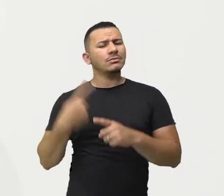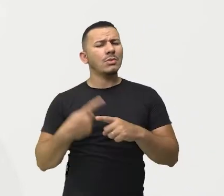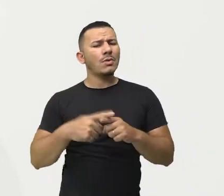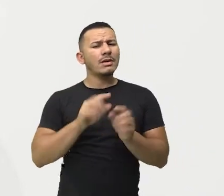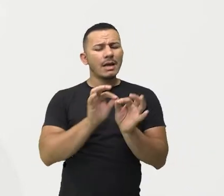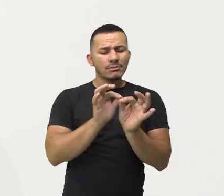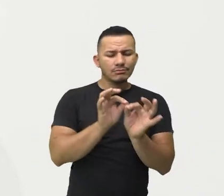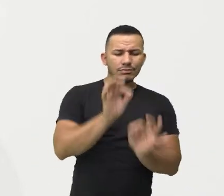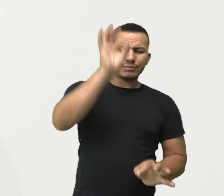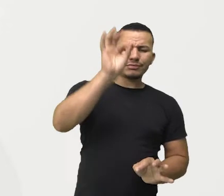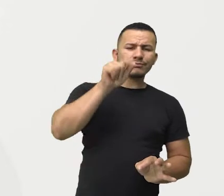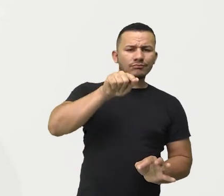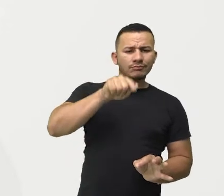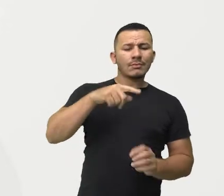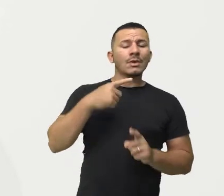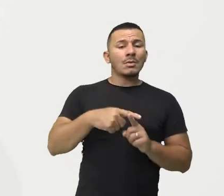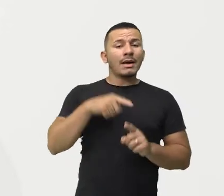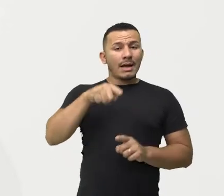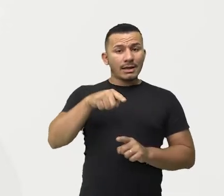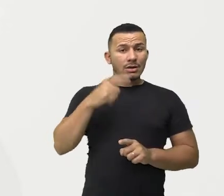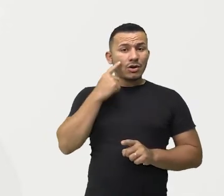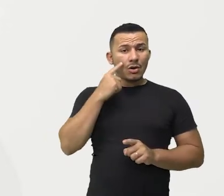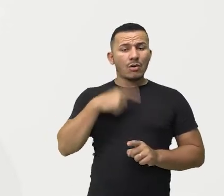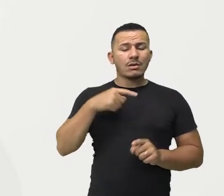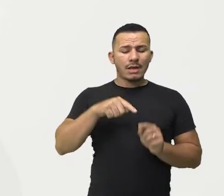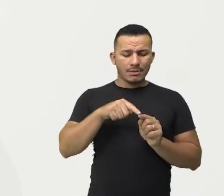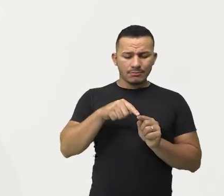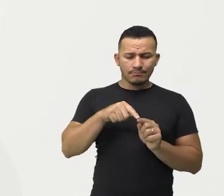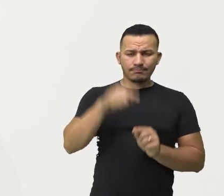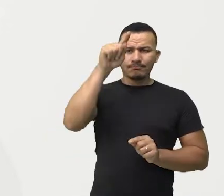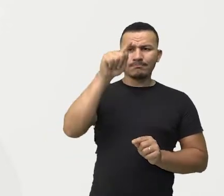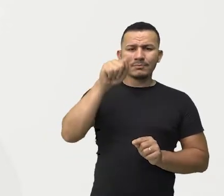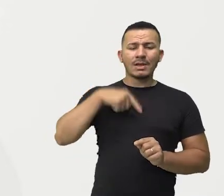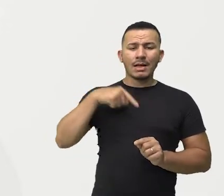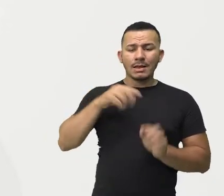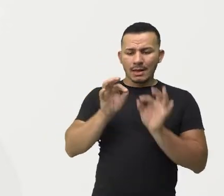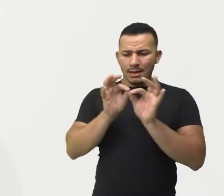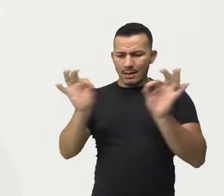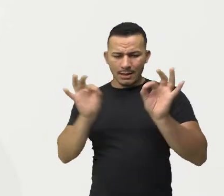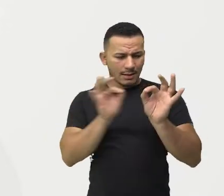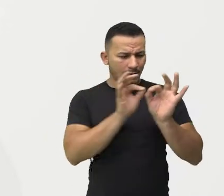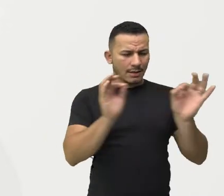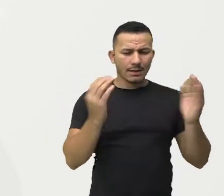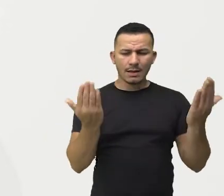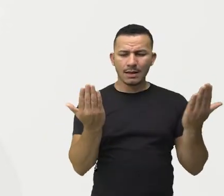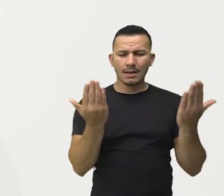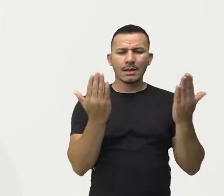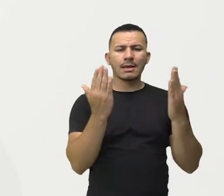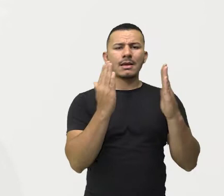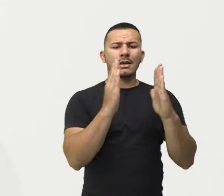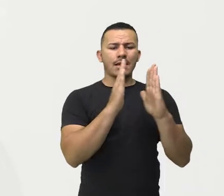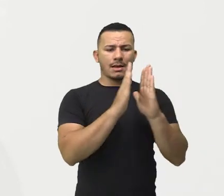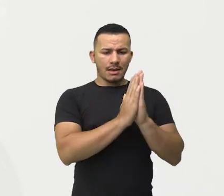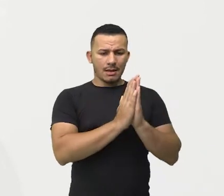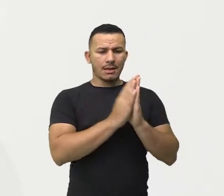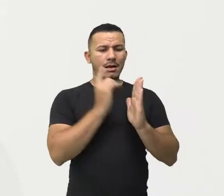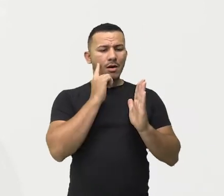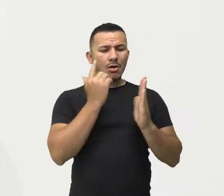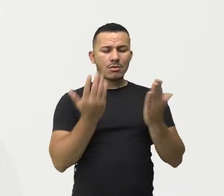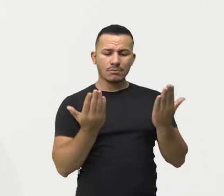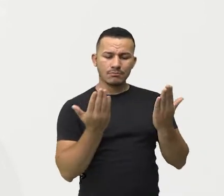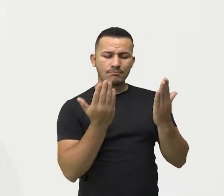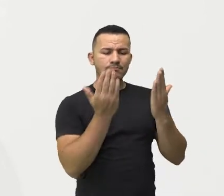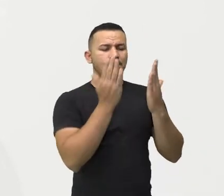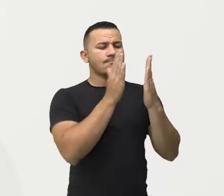de simetria? Porque quando eu dobro, eu tenho então, olha, dobrando bem no meio, eu